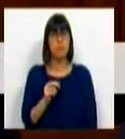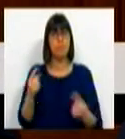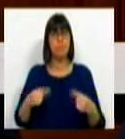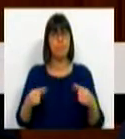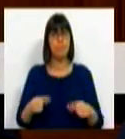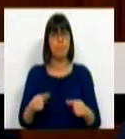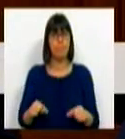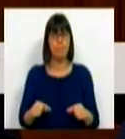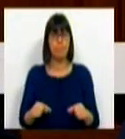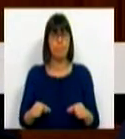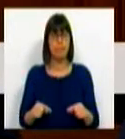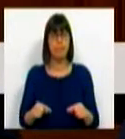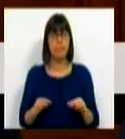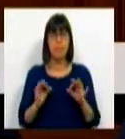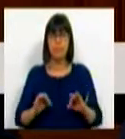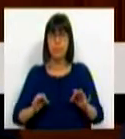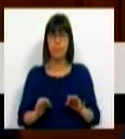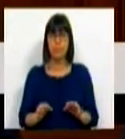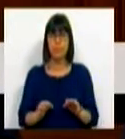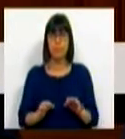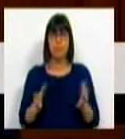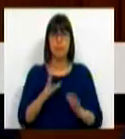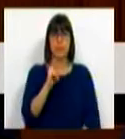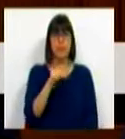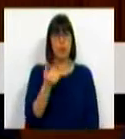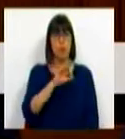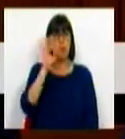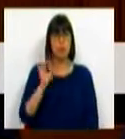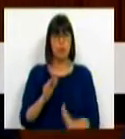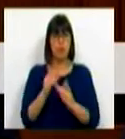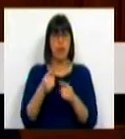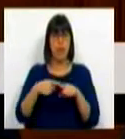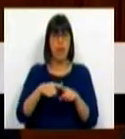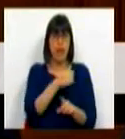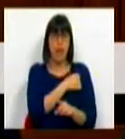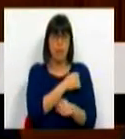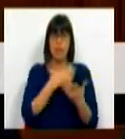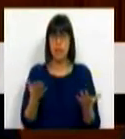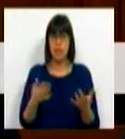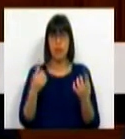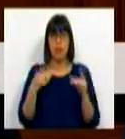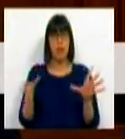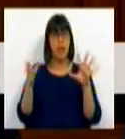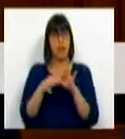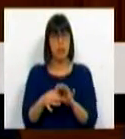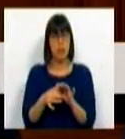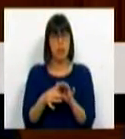tinha, portanto, no fundo, cerca de 32% em crédito à habitação, que obviamente que também tem